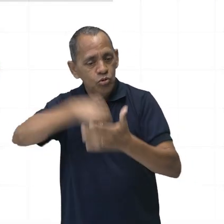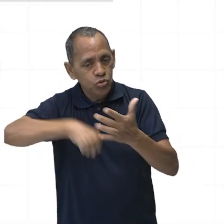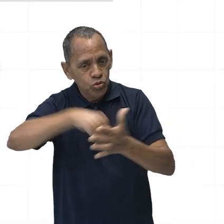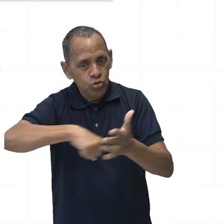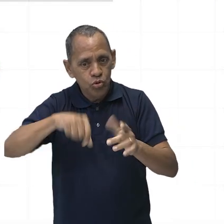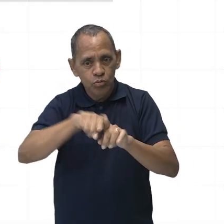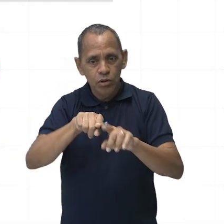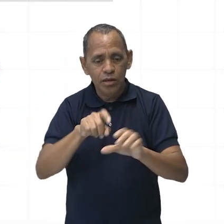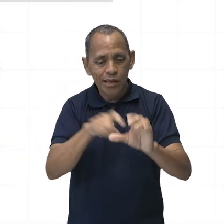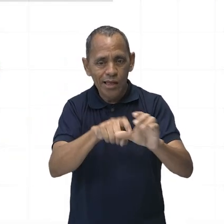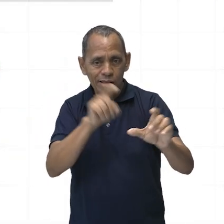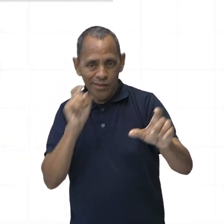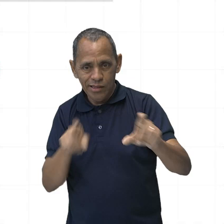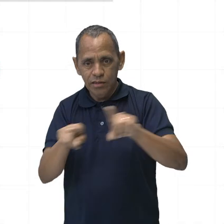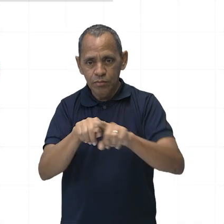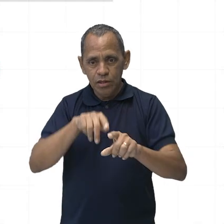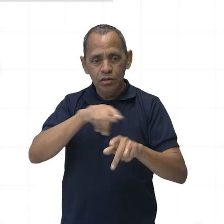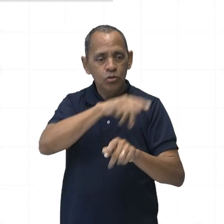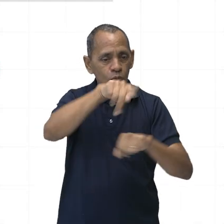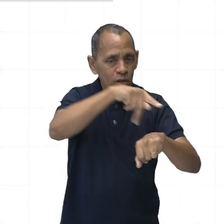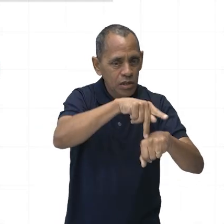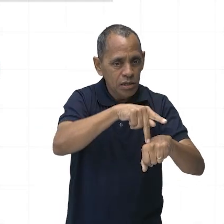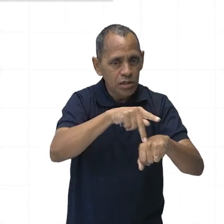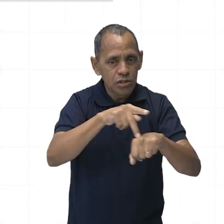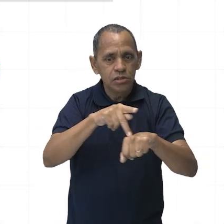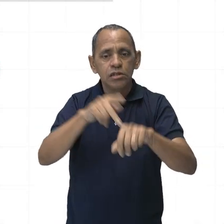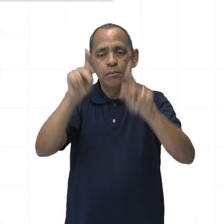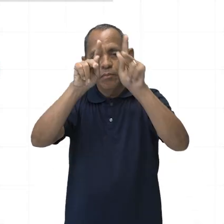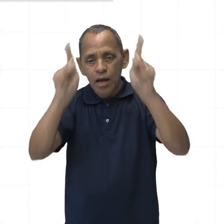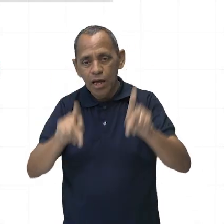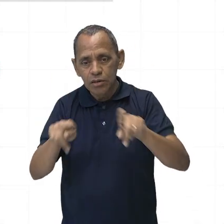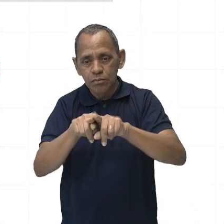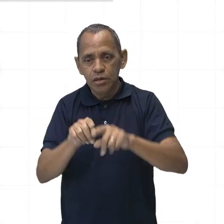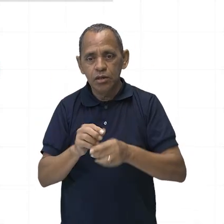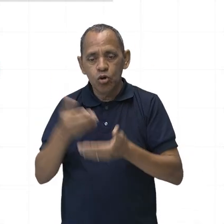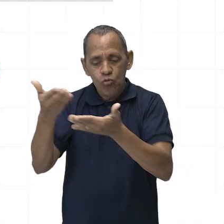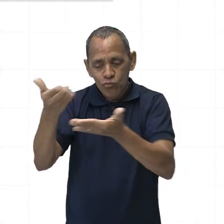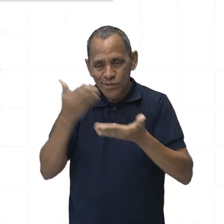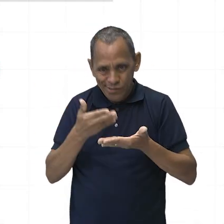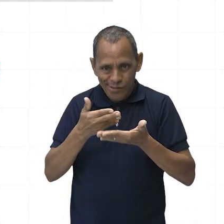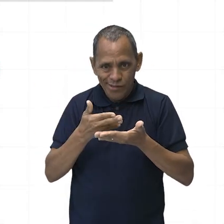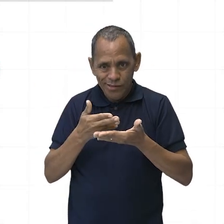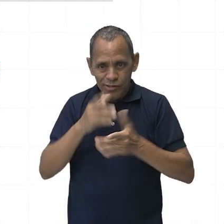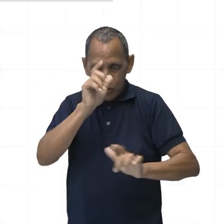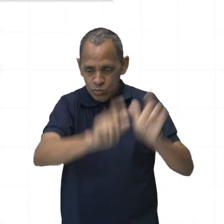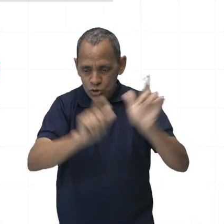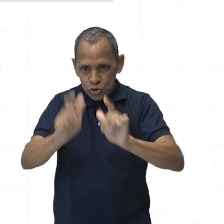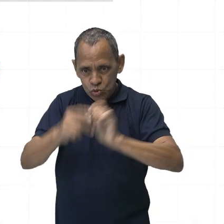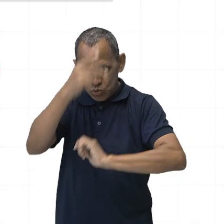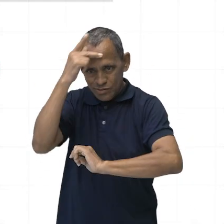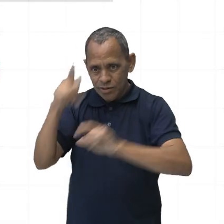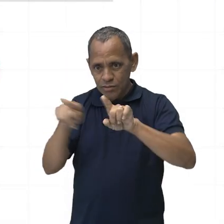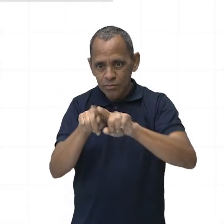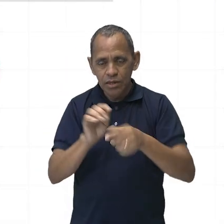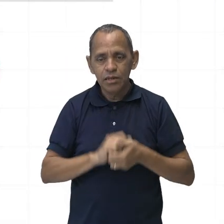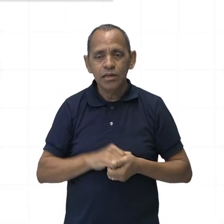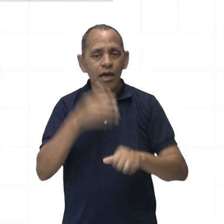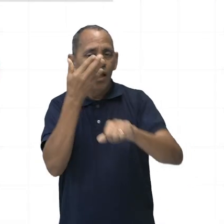Índia, com meios pacíficos, convidando seus conterrâneos à prática da